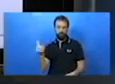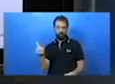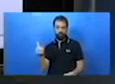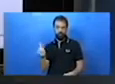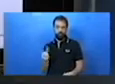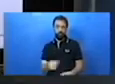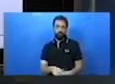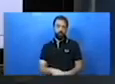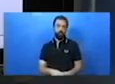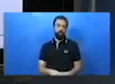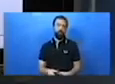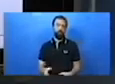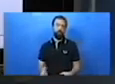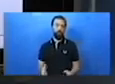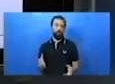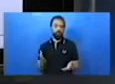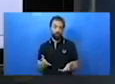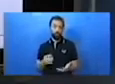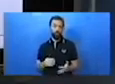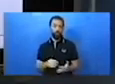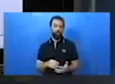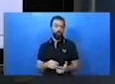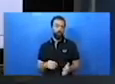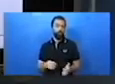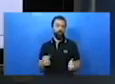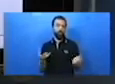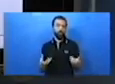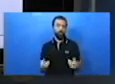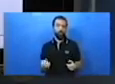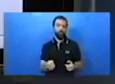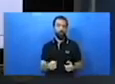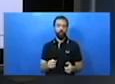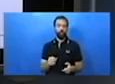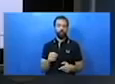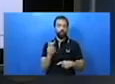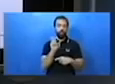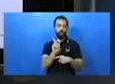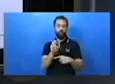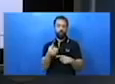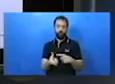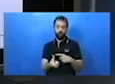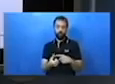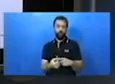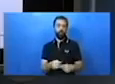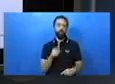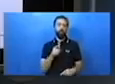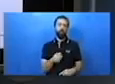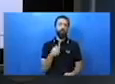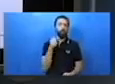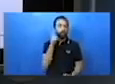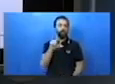a gente tivesse um tempo bom aqui na TV, eu ia dar um tempinho para vocês fazerem essas sozinhos, que eu tenho certeza que vocês vão